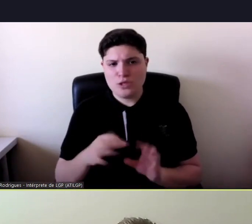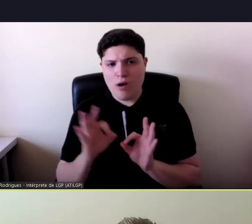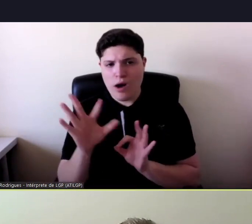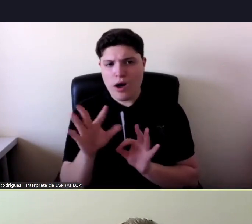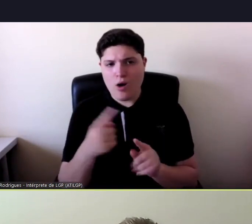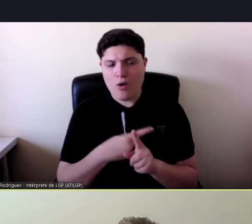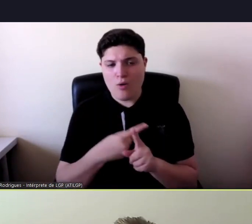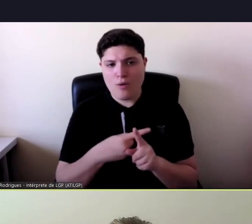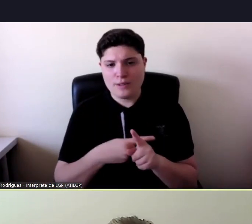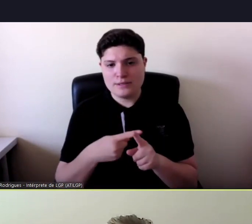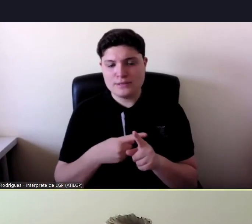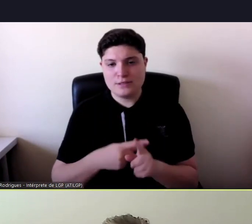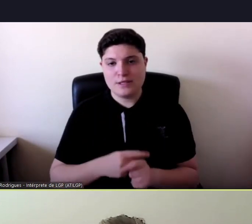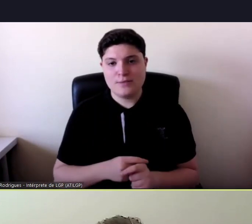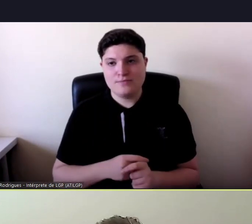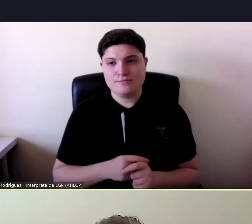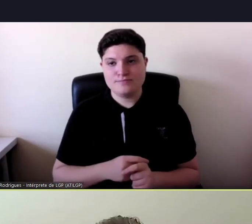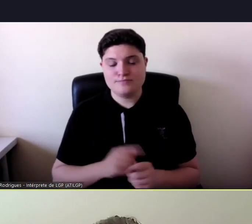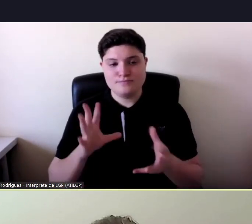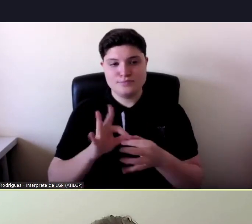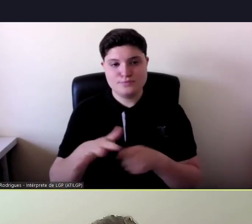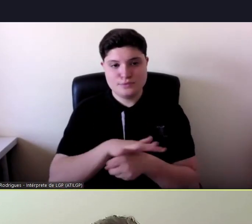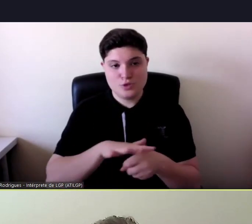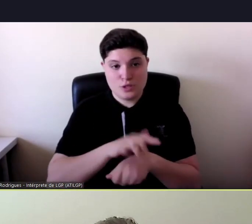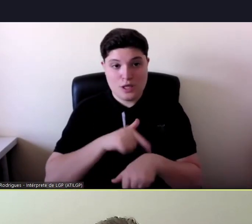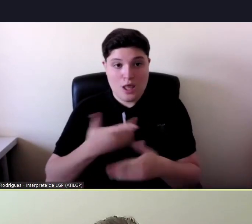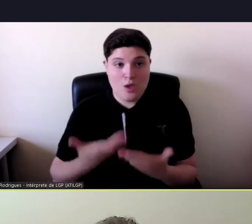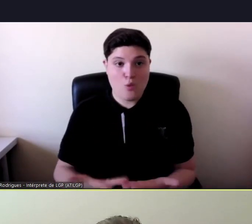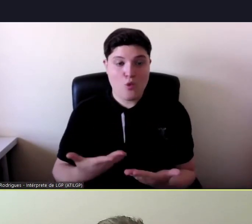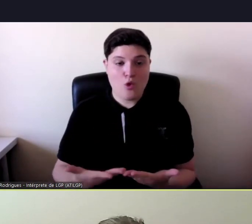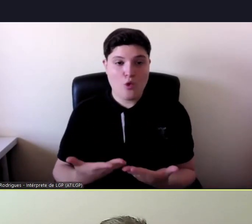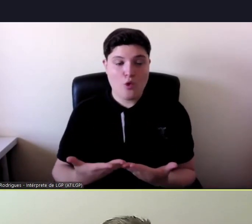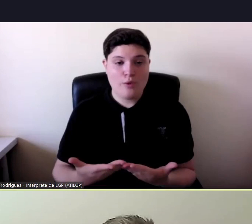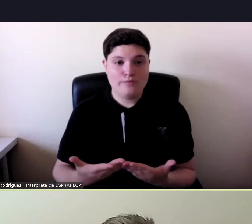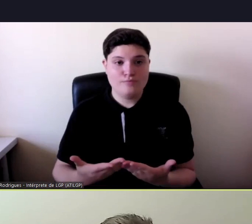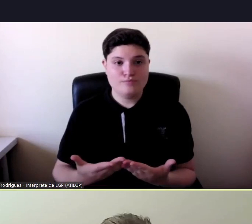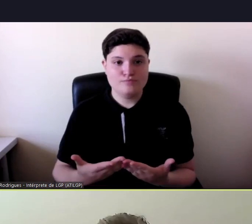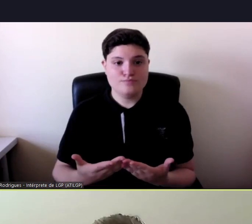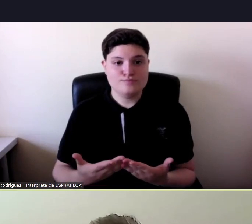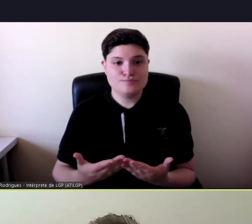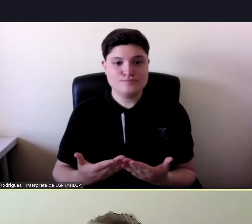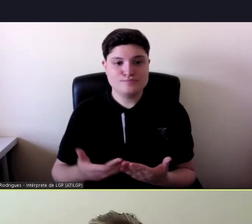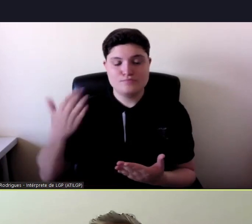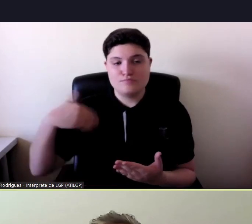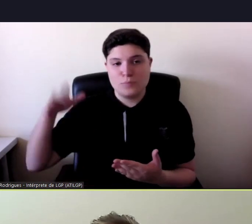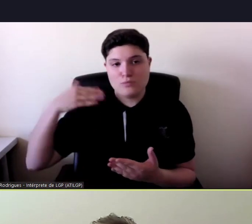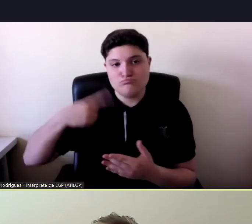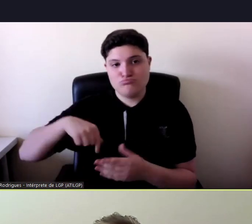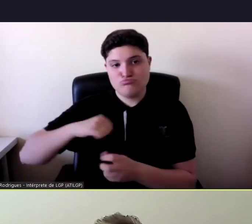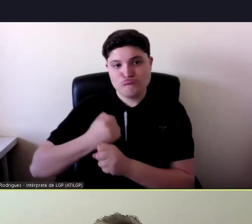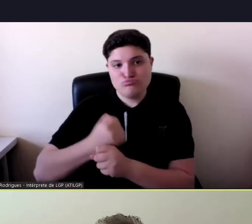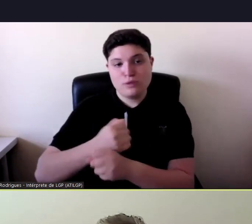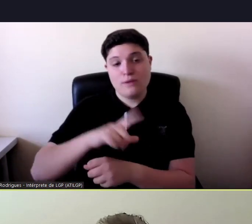o poderei para fazer. Muito obrigado, então. Muito obrigado, Sr. Professor, por esta sua também muito interessante